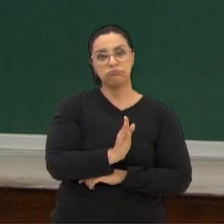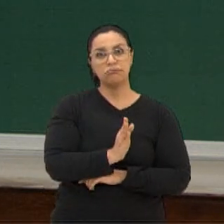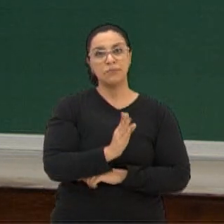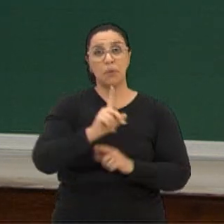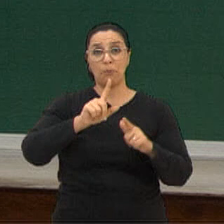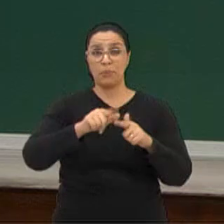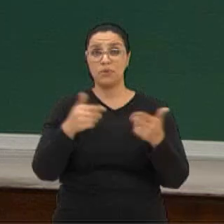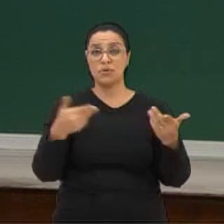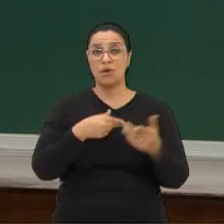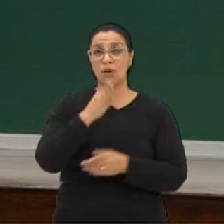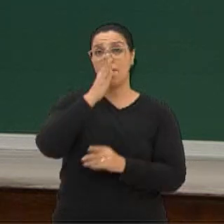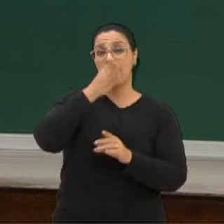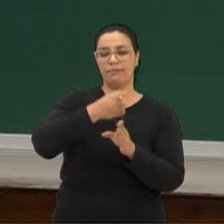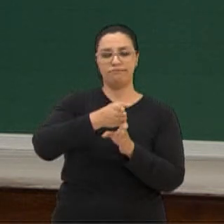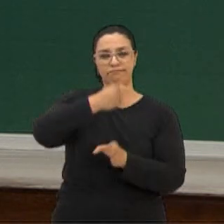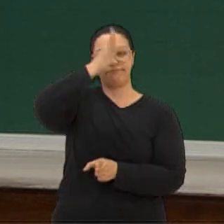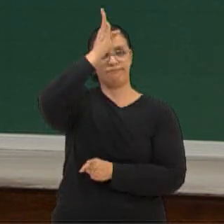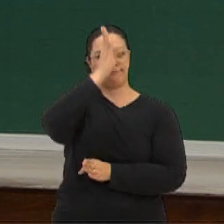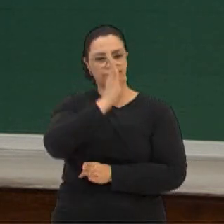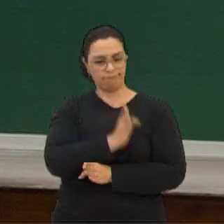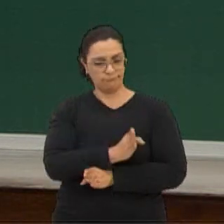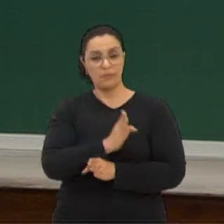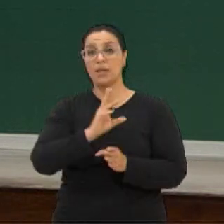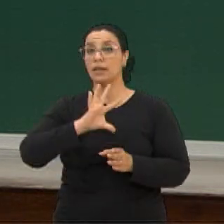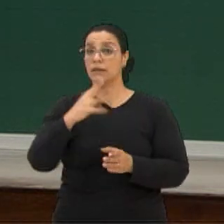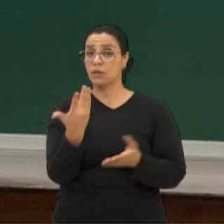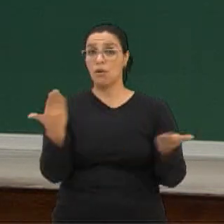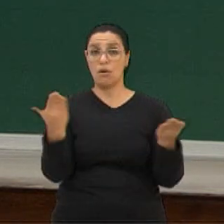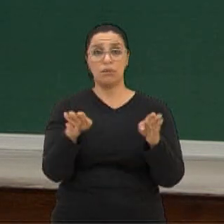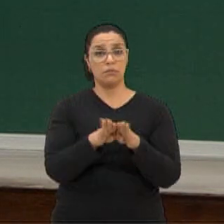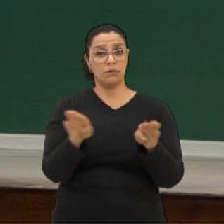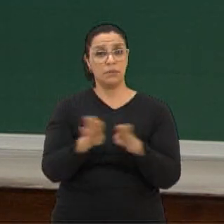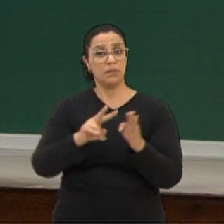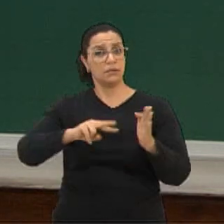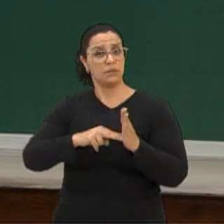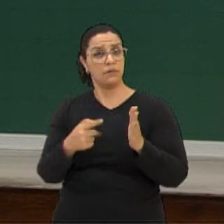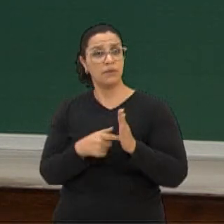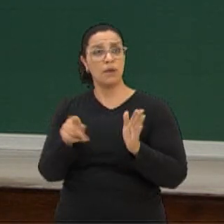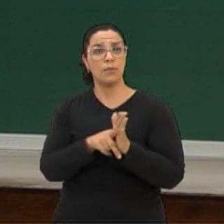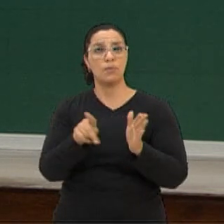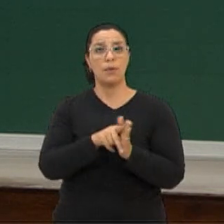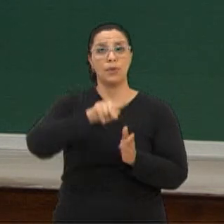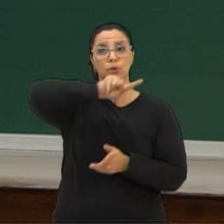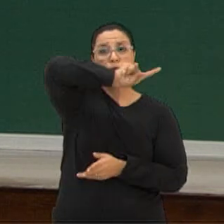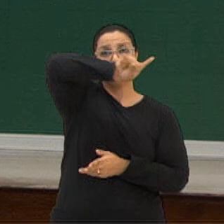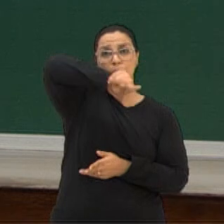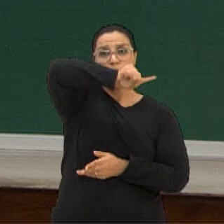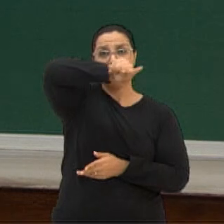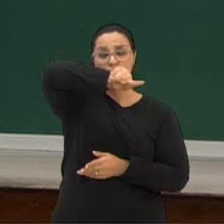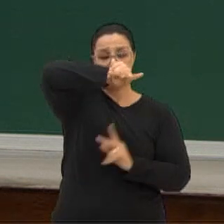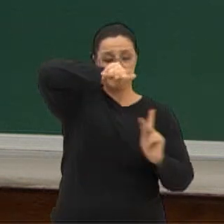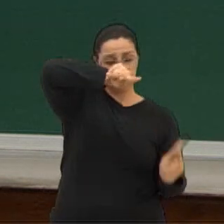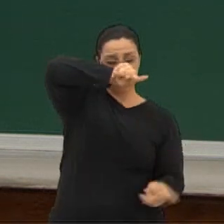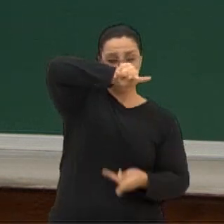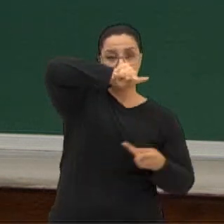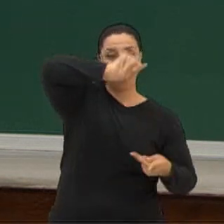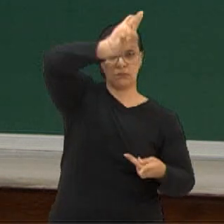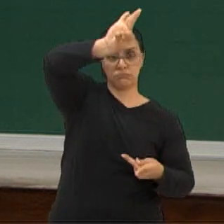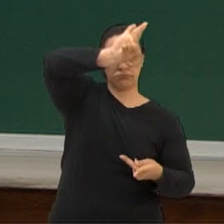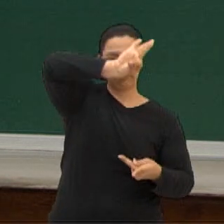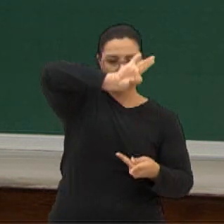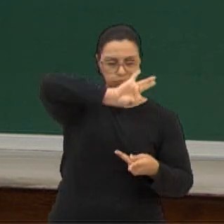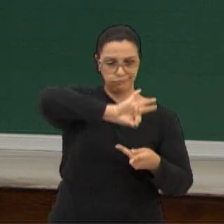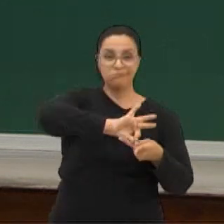ou seja, na vertical. Assim sendo, ele vai sair desde a zona polar, com baixíssimas